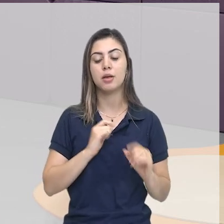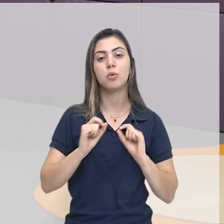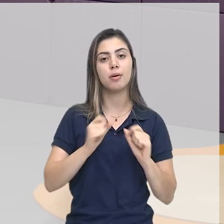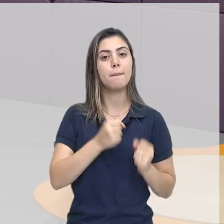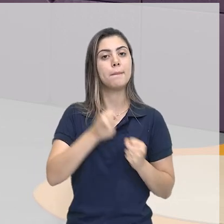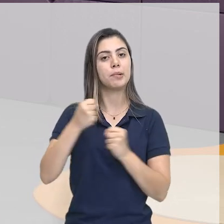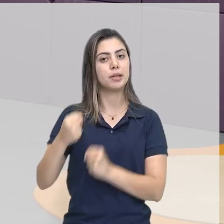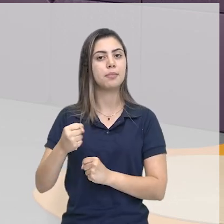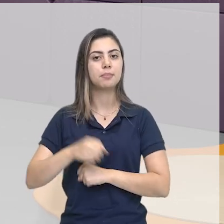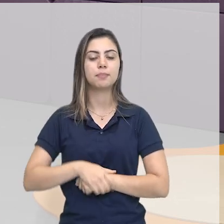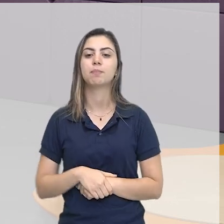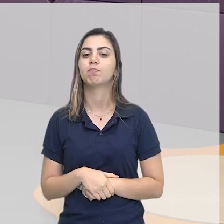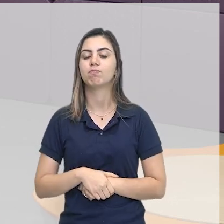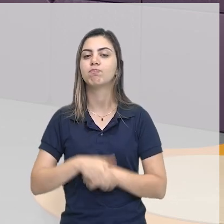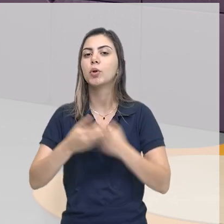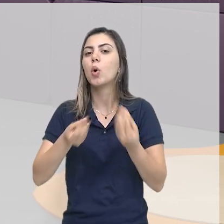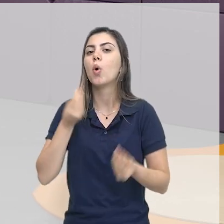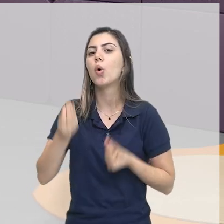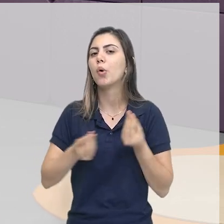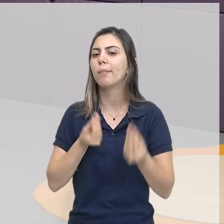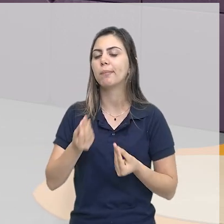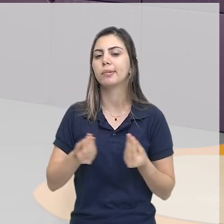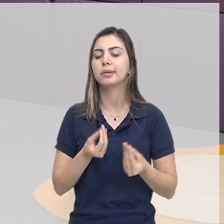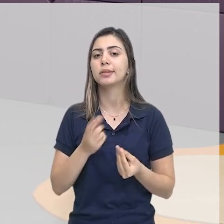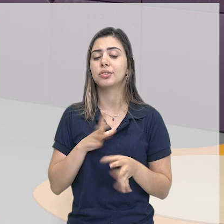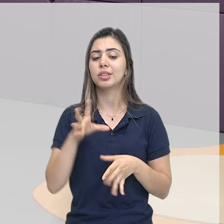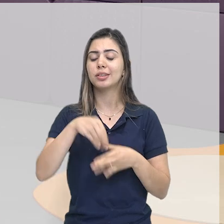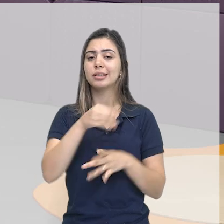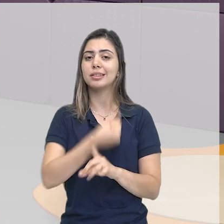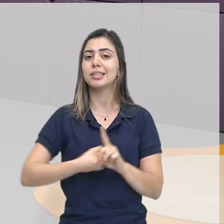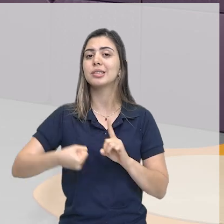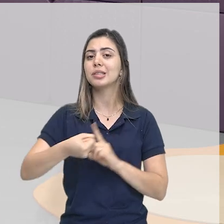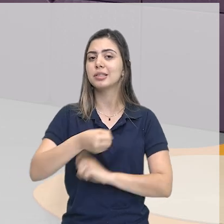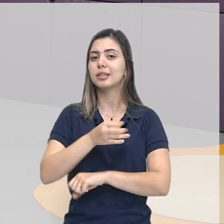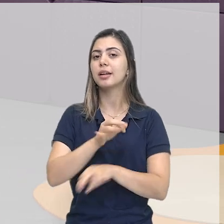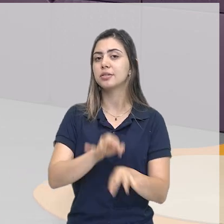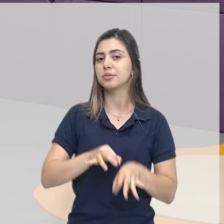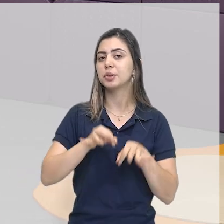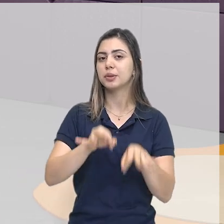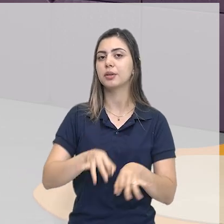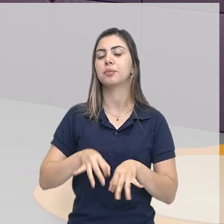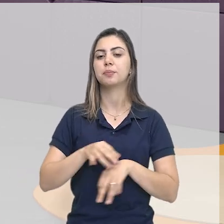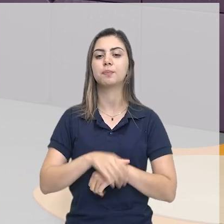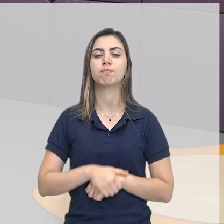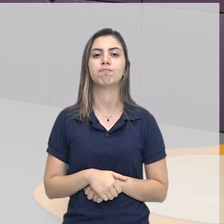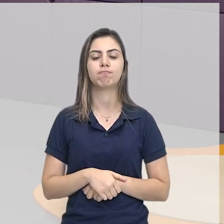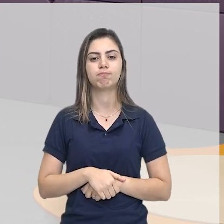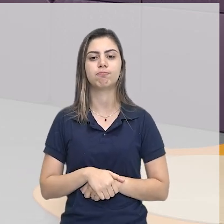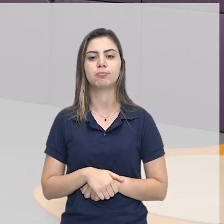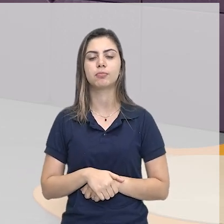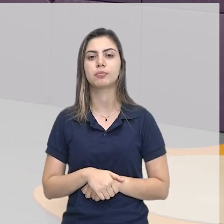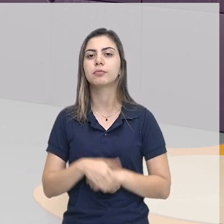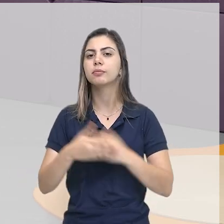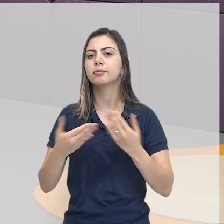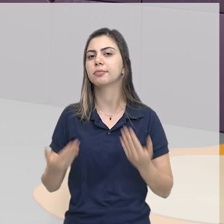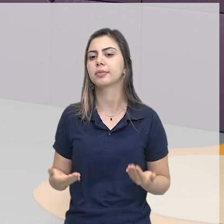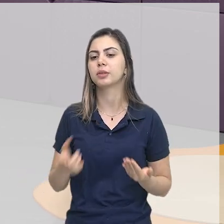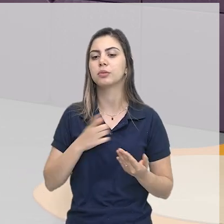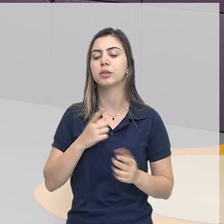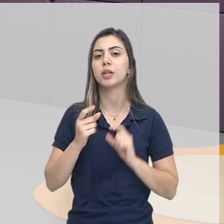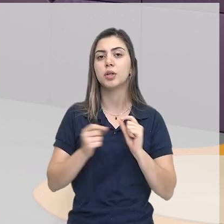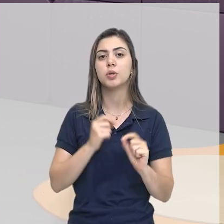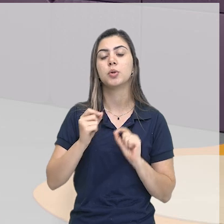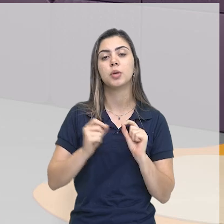poder que acontecia na sociedade feudal, né? Nessa relação entre